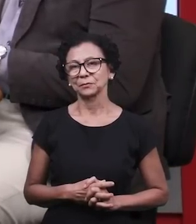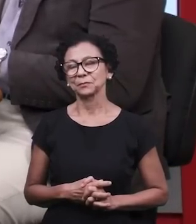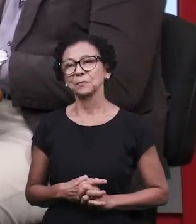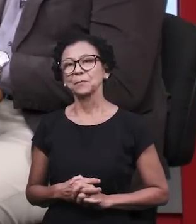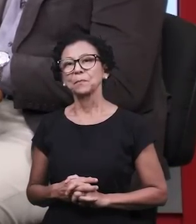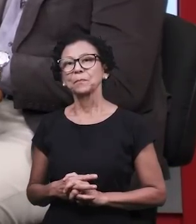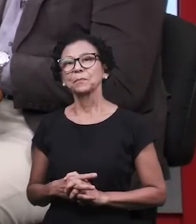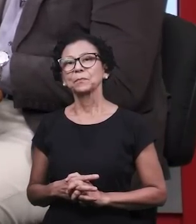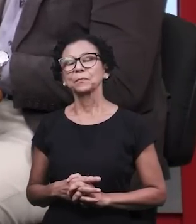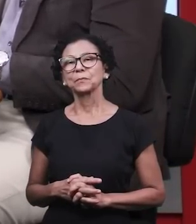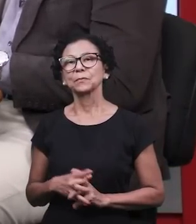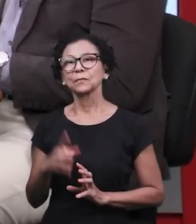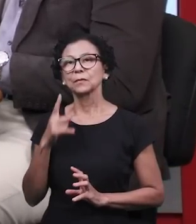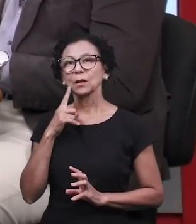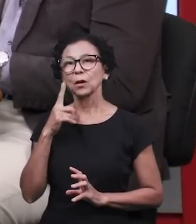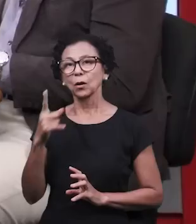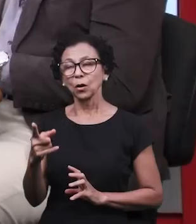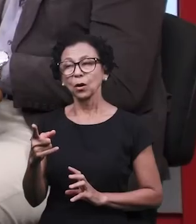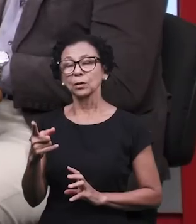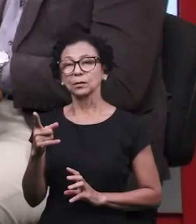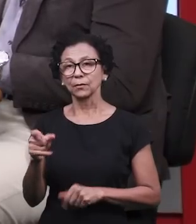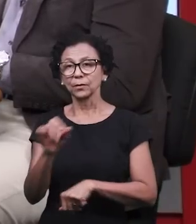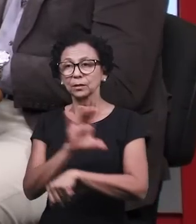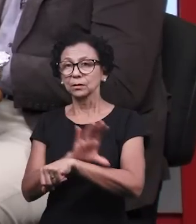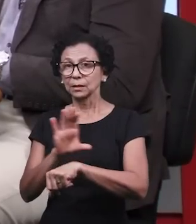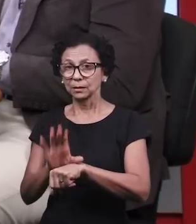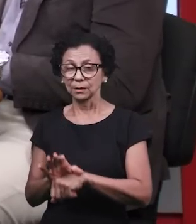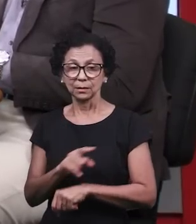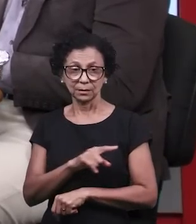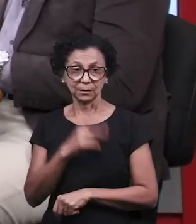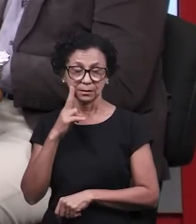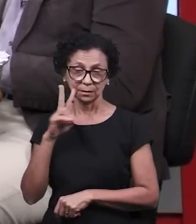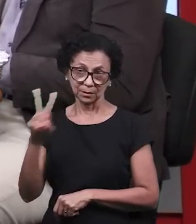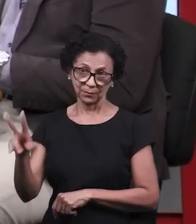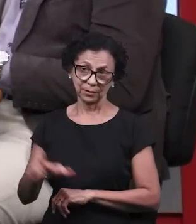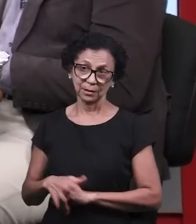torna um caminho com mais acesso